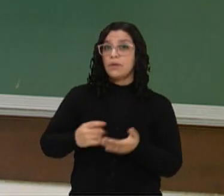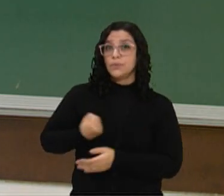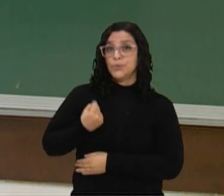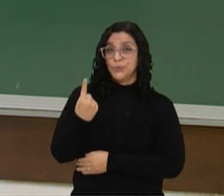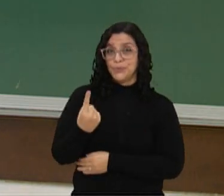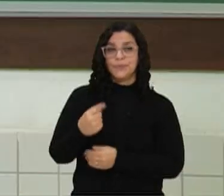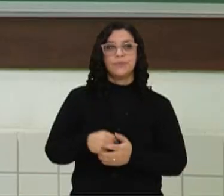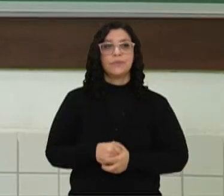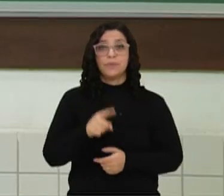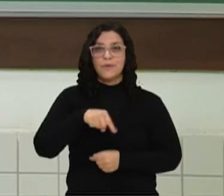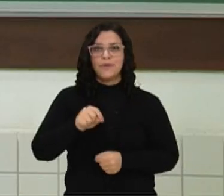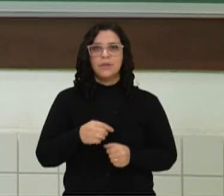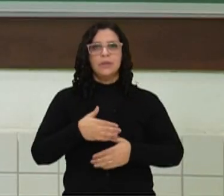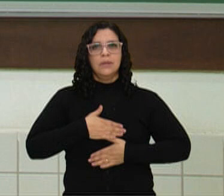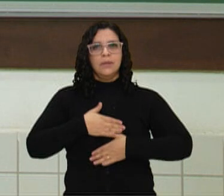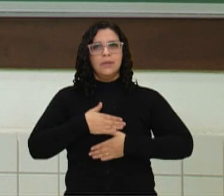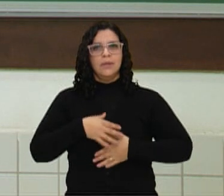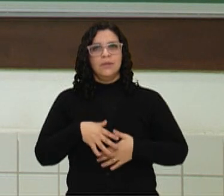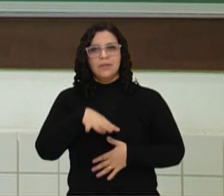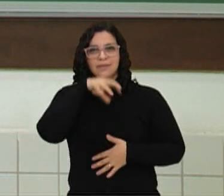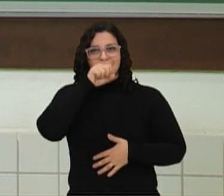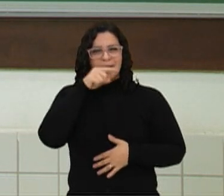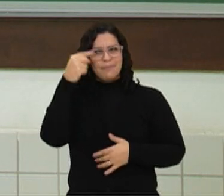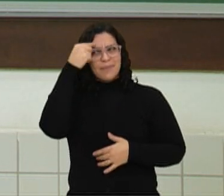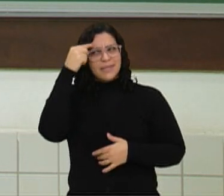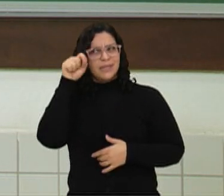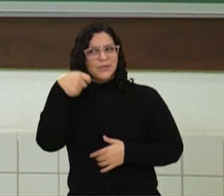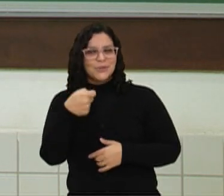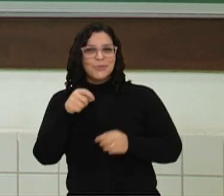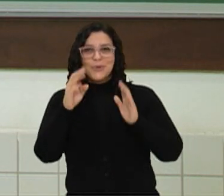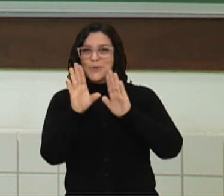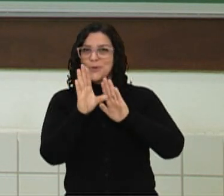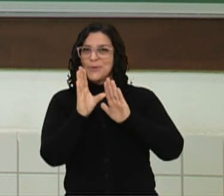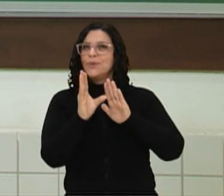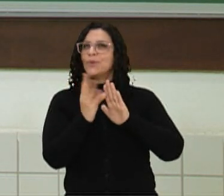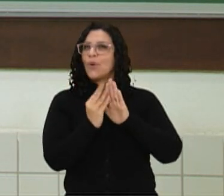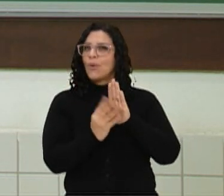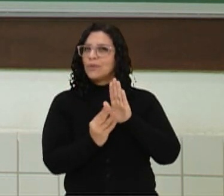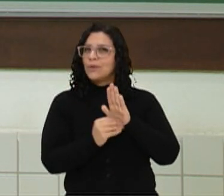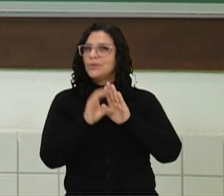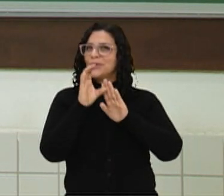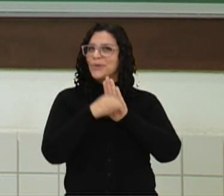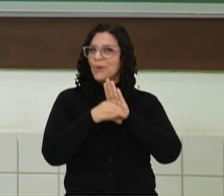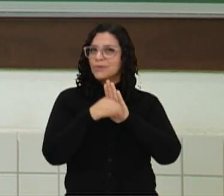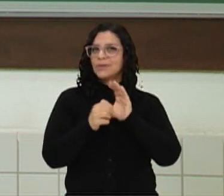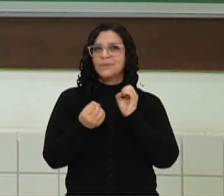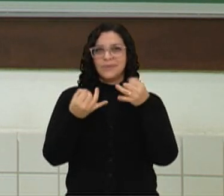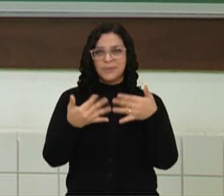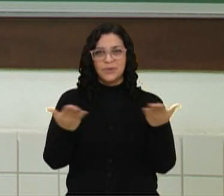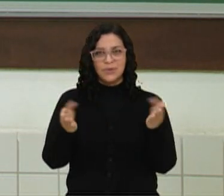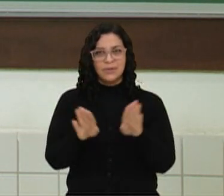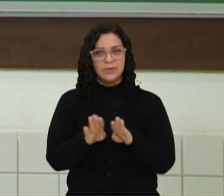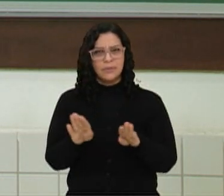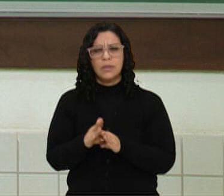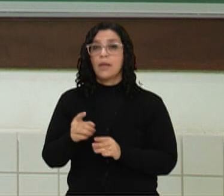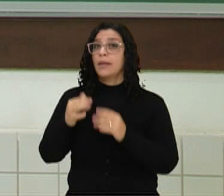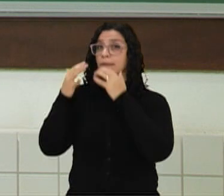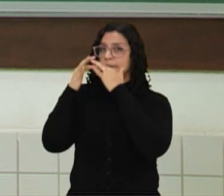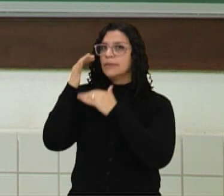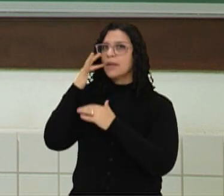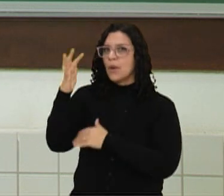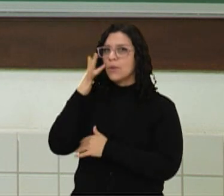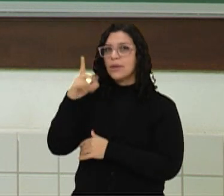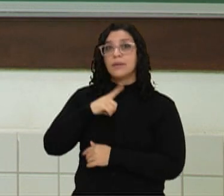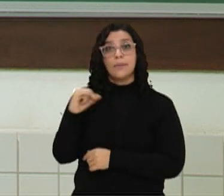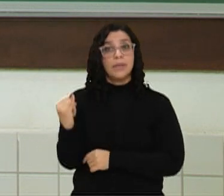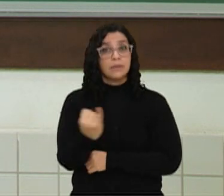Atividadezinha ali para dar uma respiradinha e pensar um pouquinho nessa parte inicial de conceitos. Ela é mais teórica, mas ela é